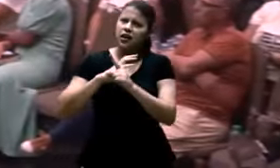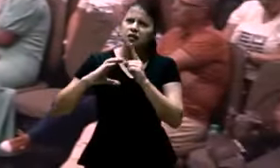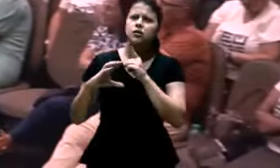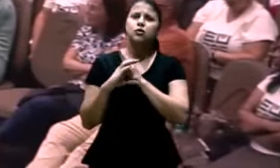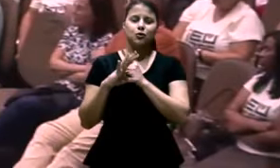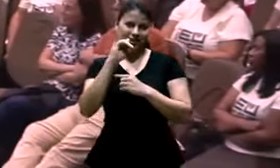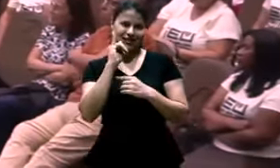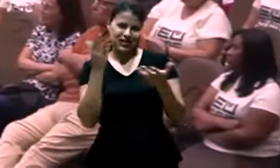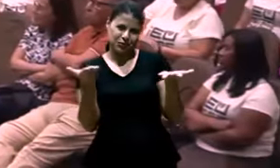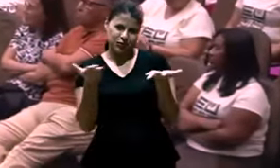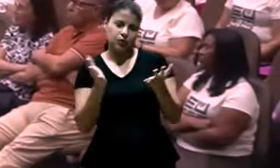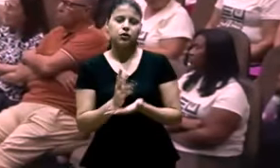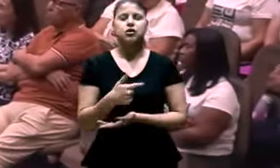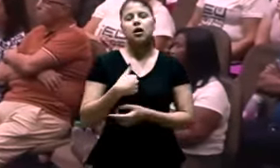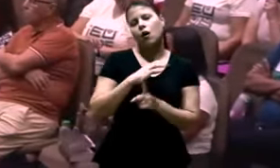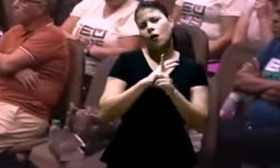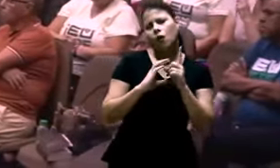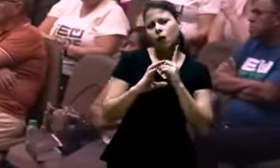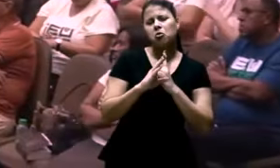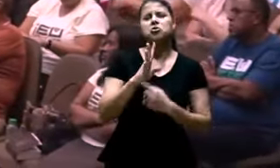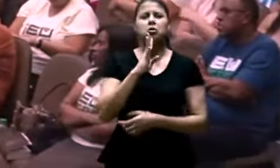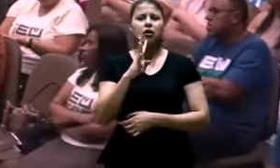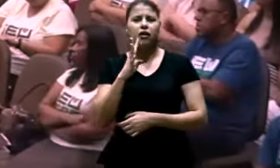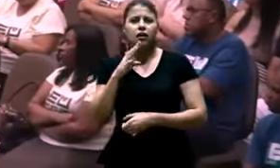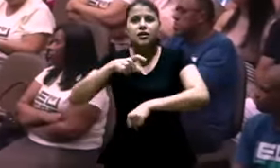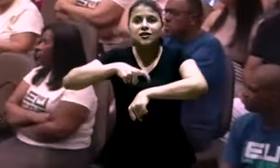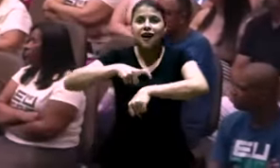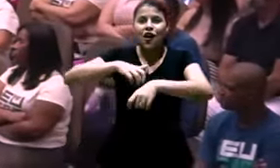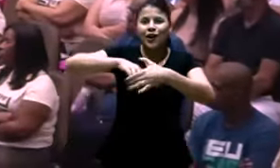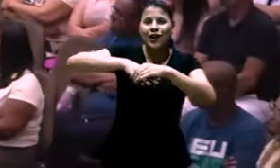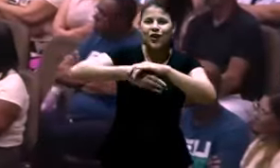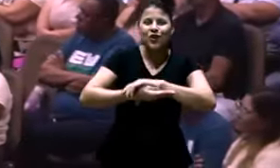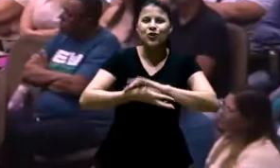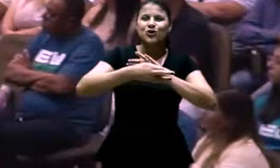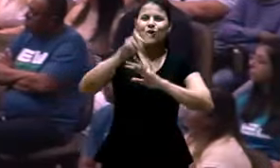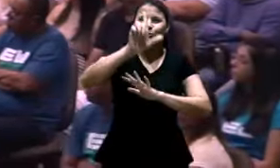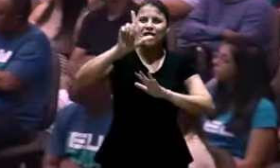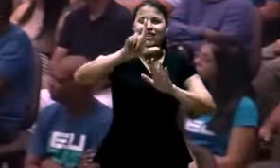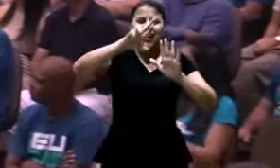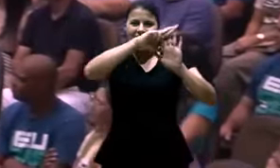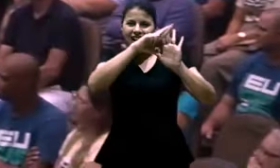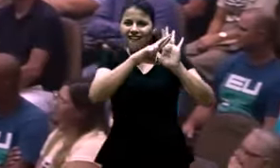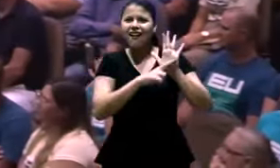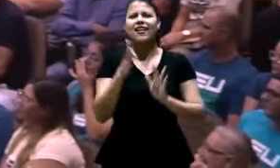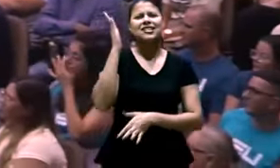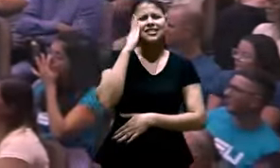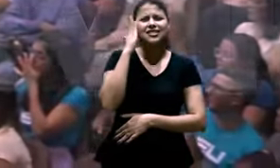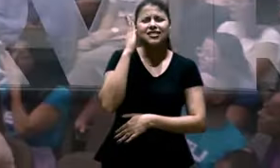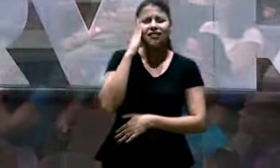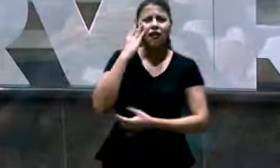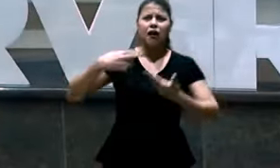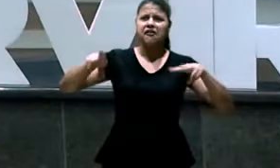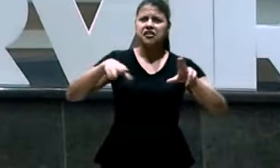conheço pregador de nome, pastor de nome, eu já sei tudo o que acontece no culto, eu até decorei os hinos da harpa do culto,